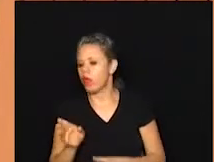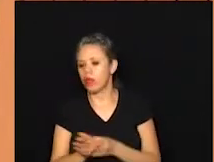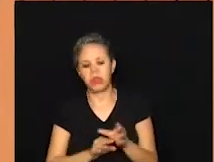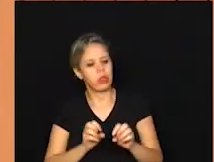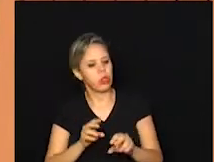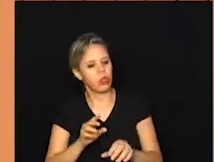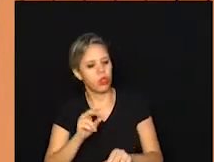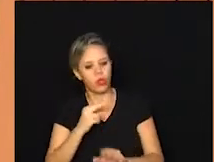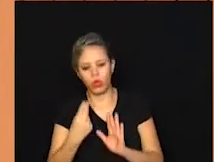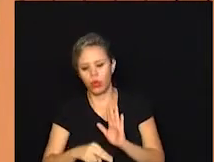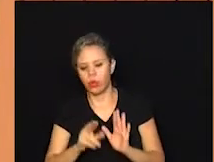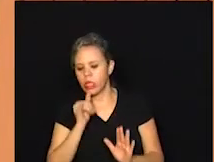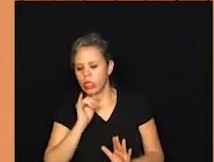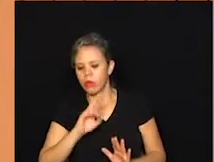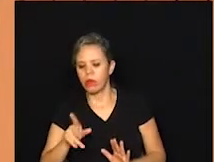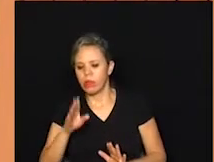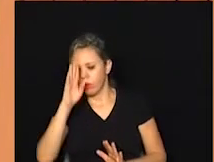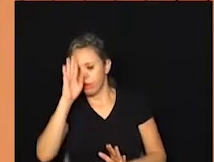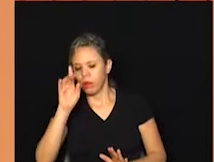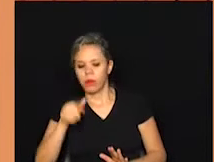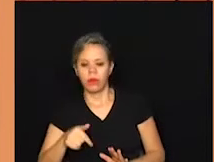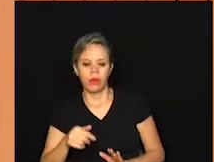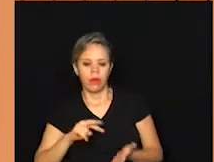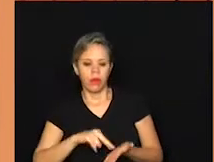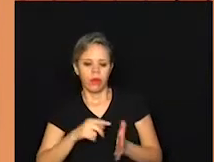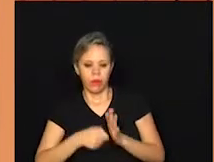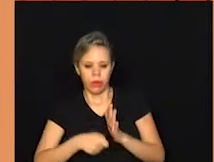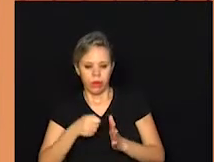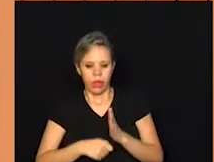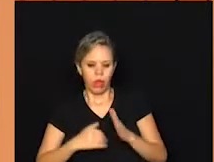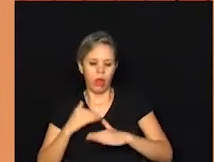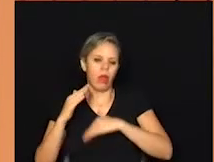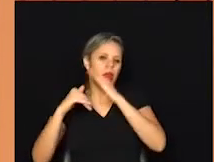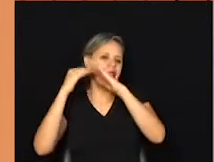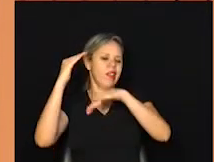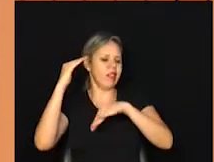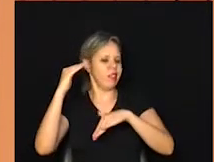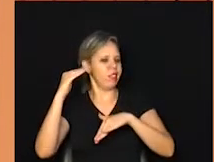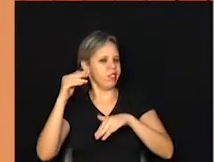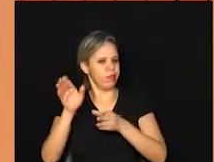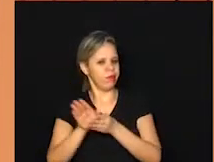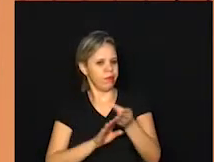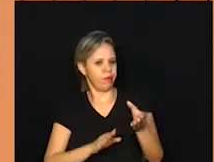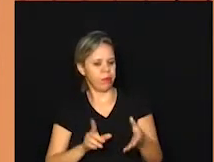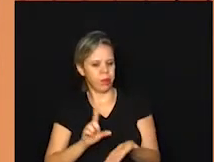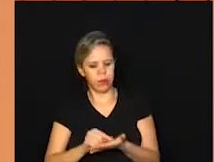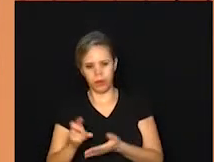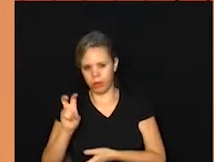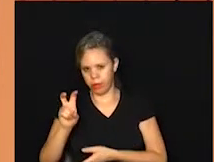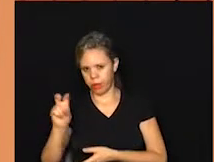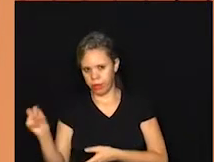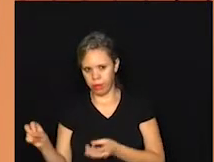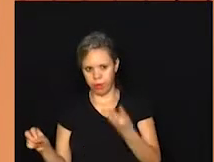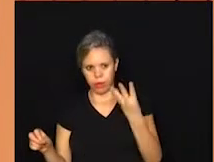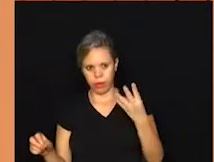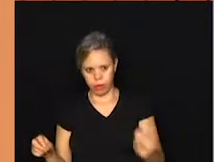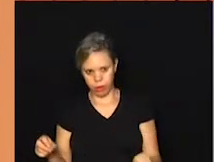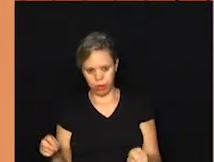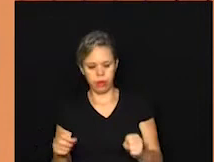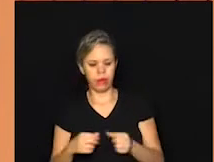nome, a essência são as políticas desenvolvidas pelo Conselho, que é o artigo 50 e o artigo